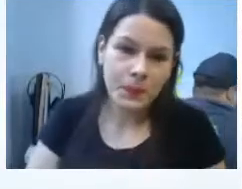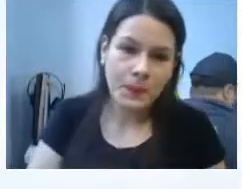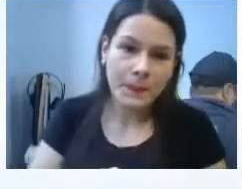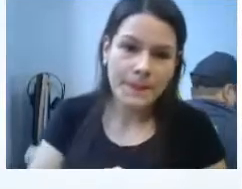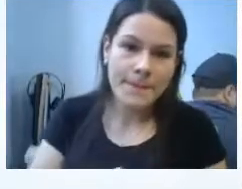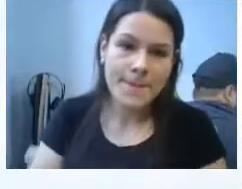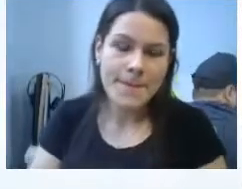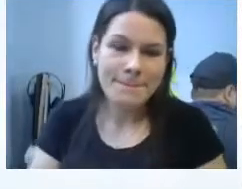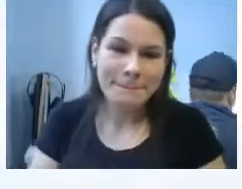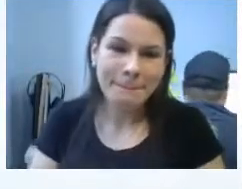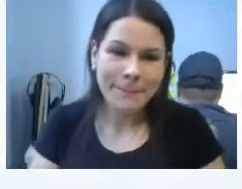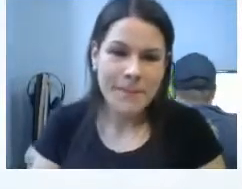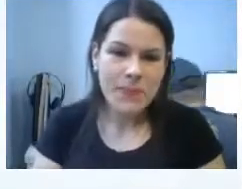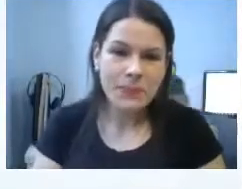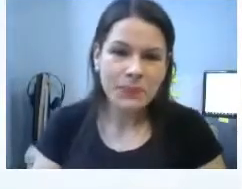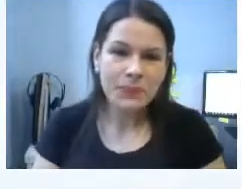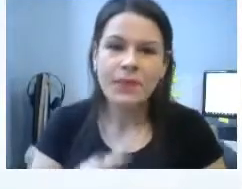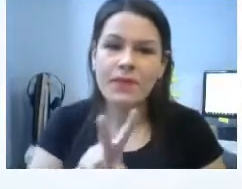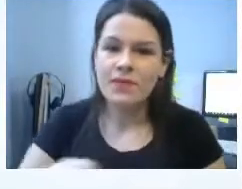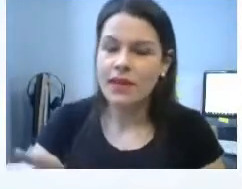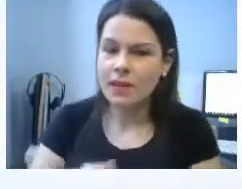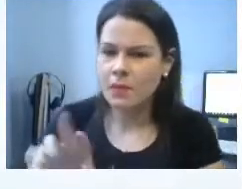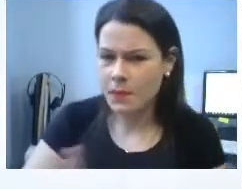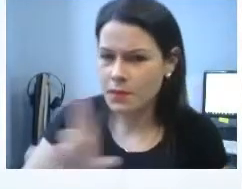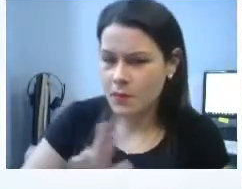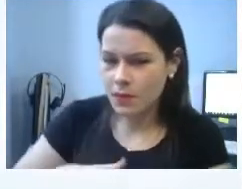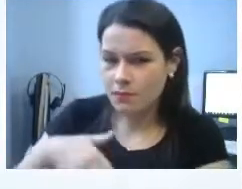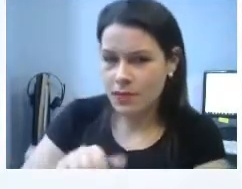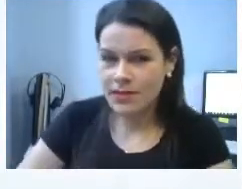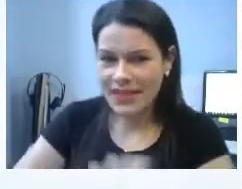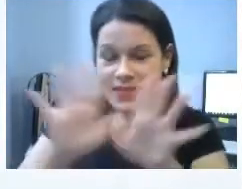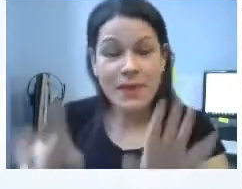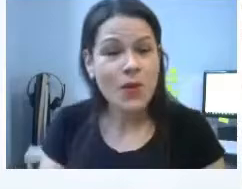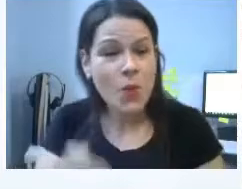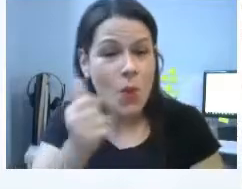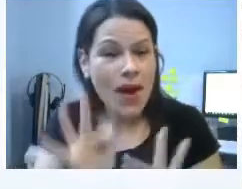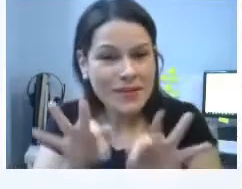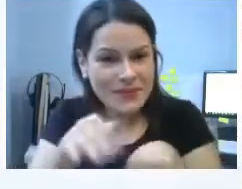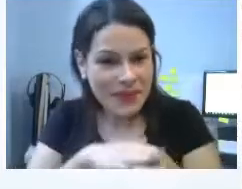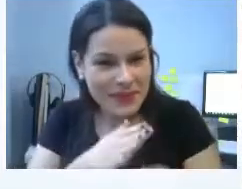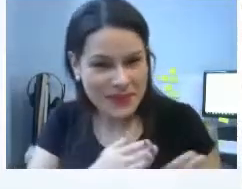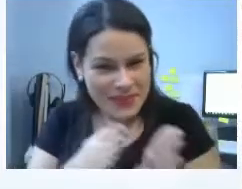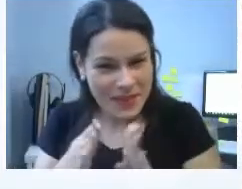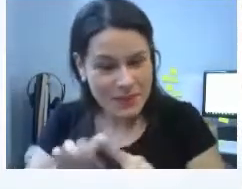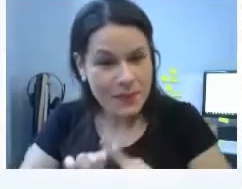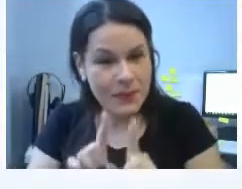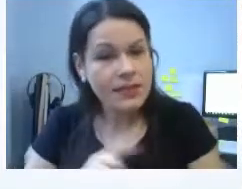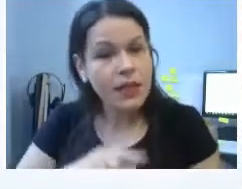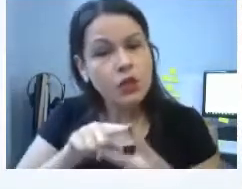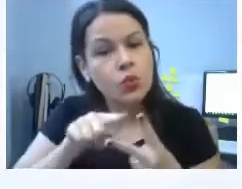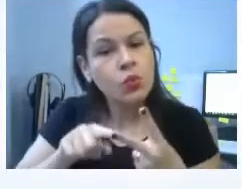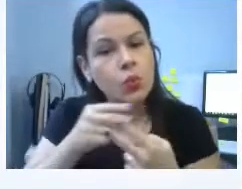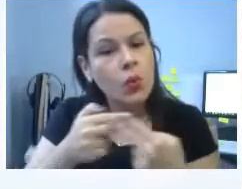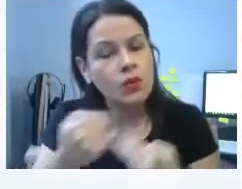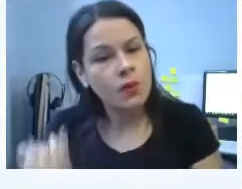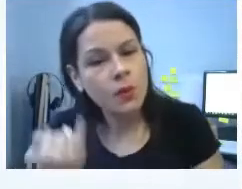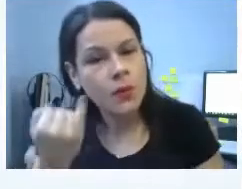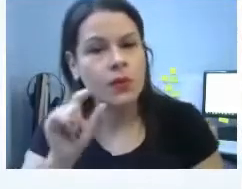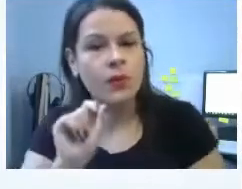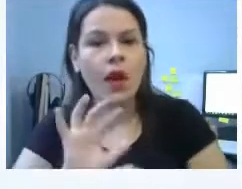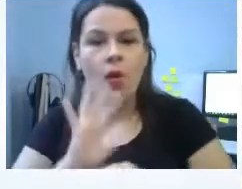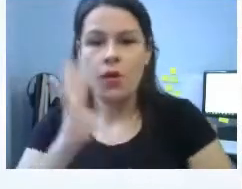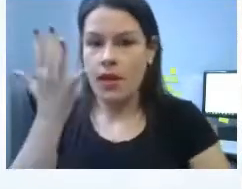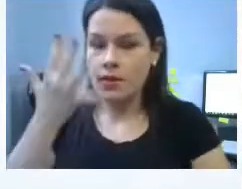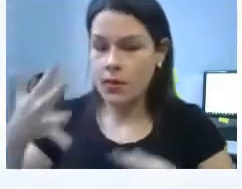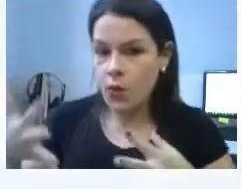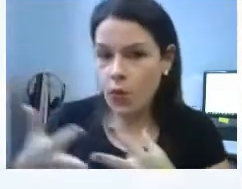deixa aí também, porque já podem responder, porque nós estamos no final aí, né? Porque temos duas situações, é o conflito